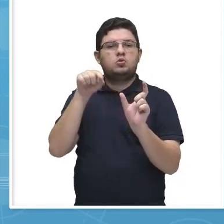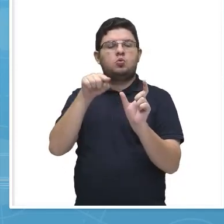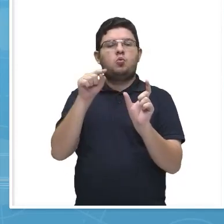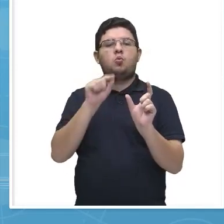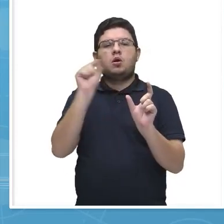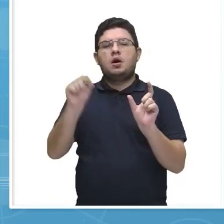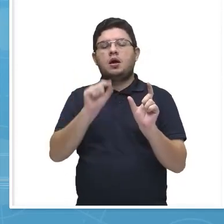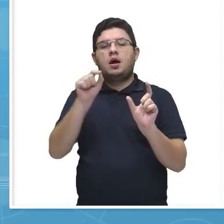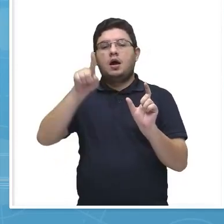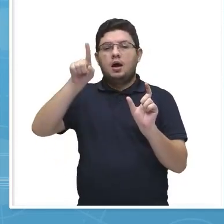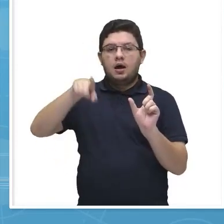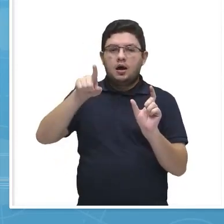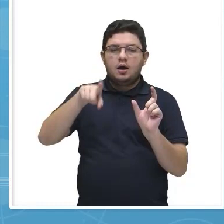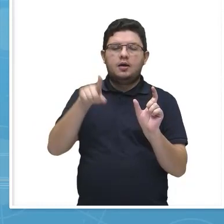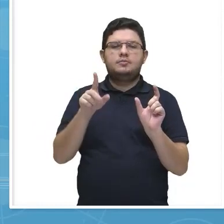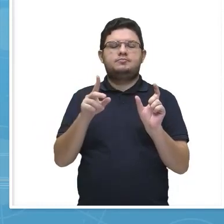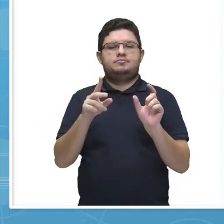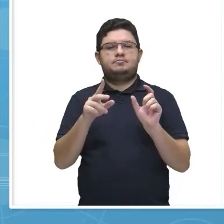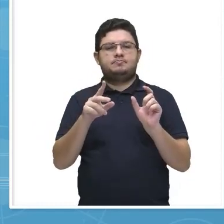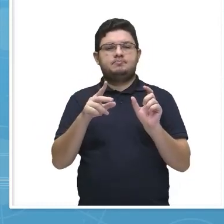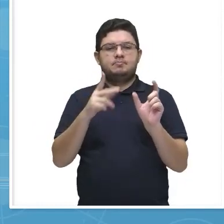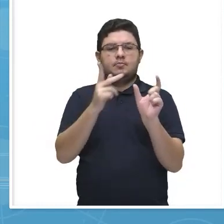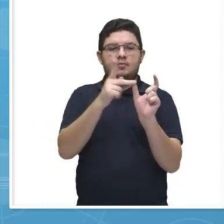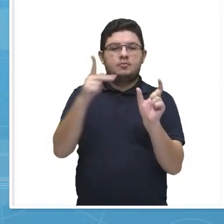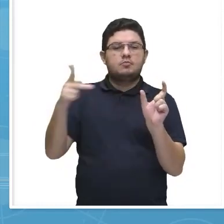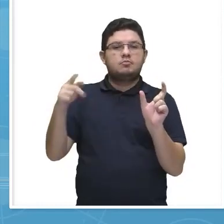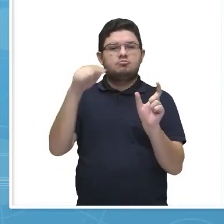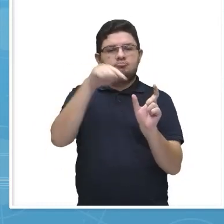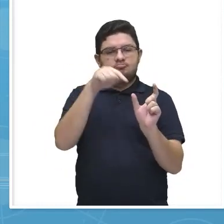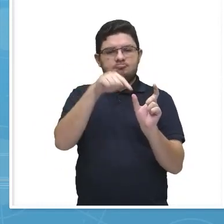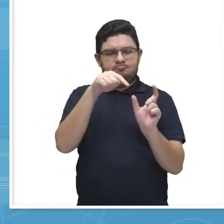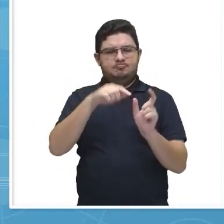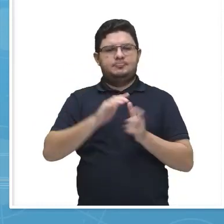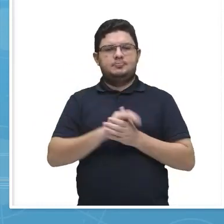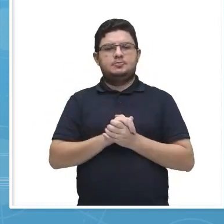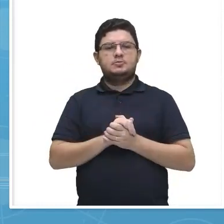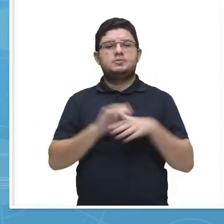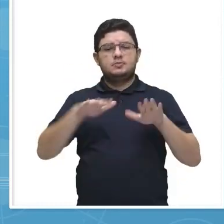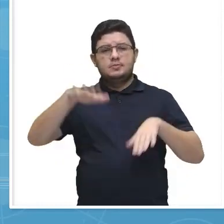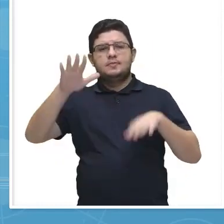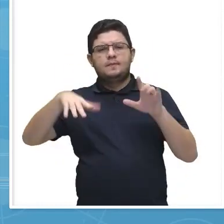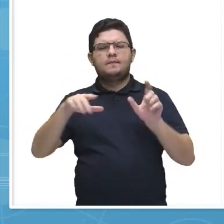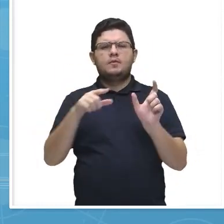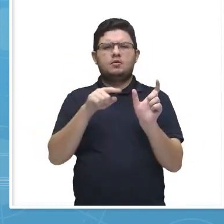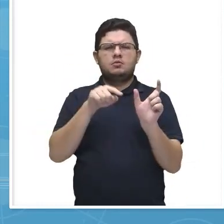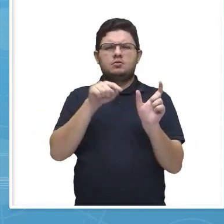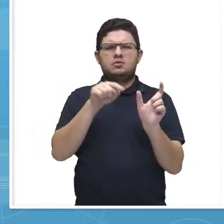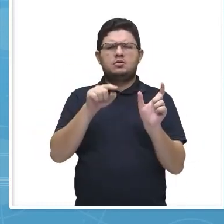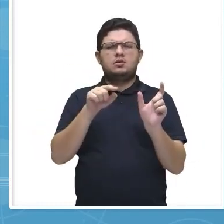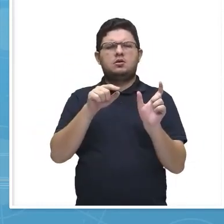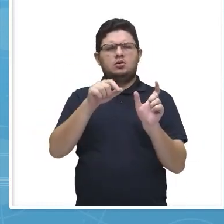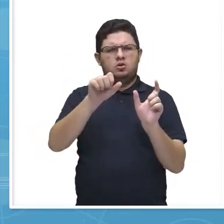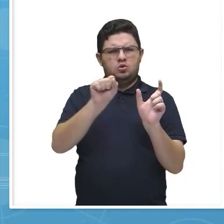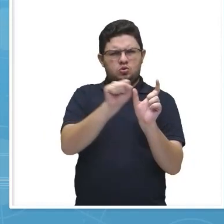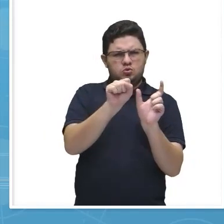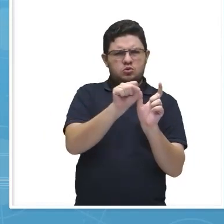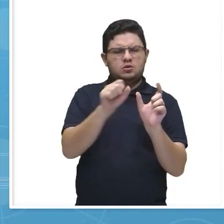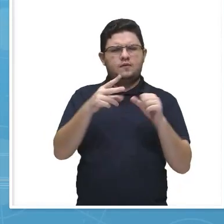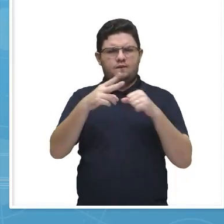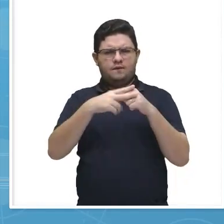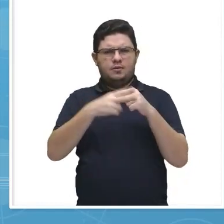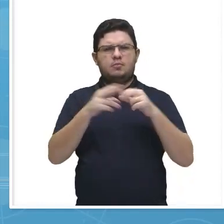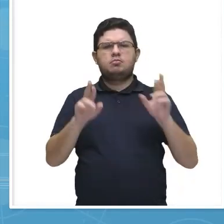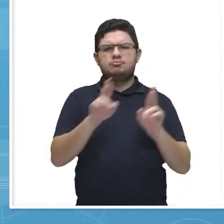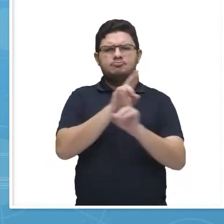correto? Então, pessoal, de acordo com esta relação, conforme essa relação ocorre, existem